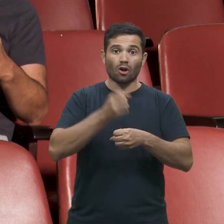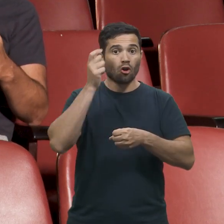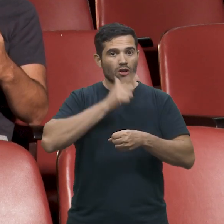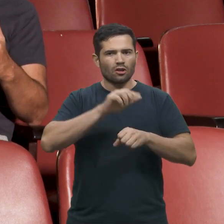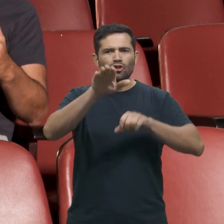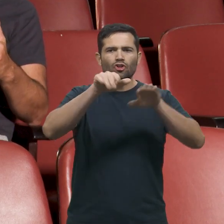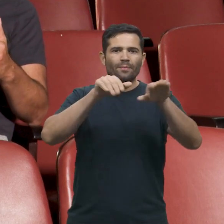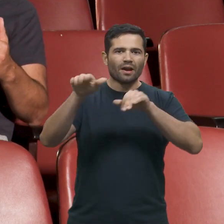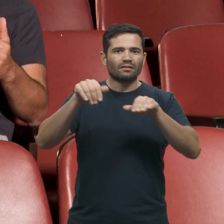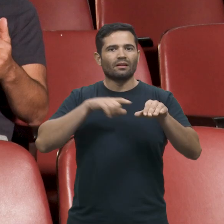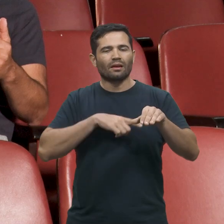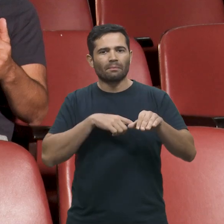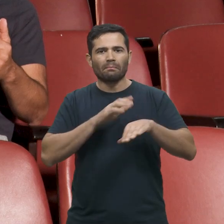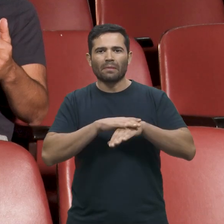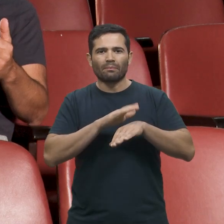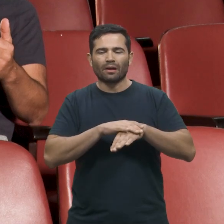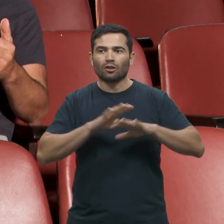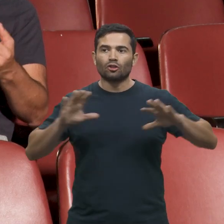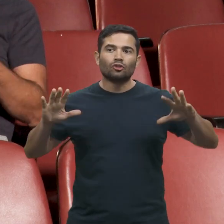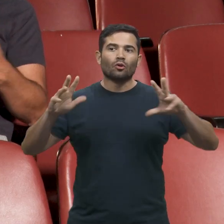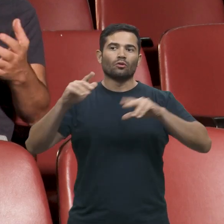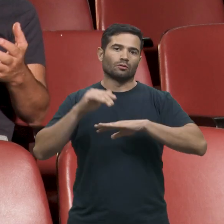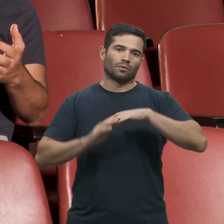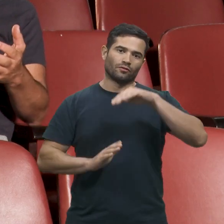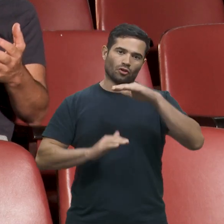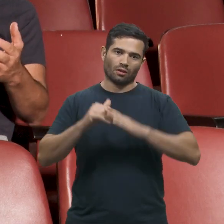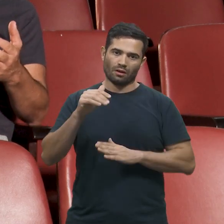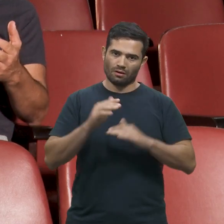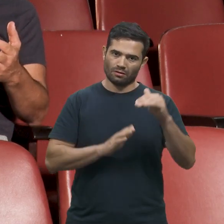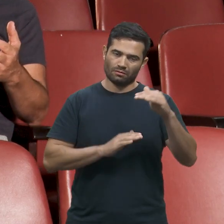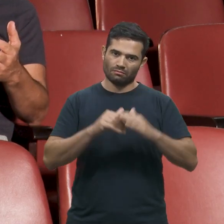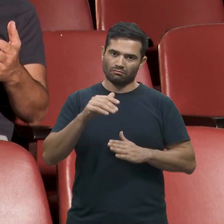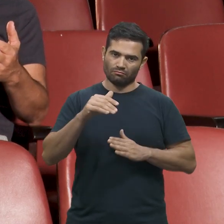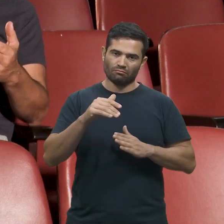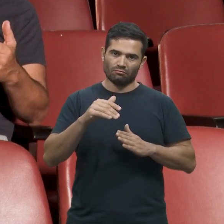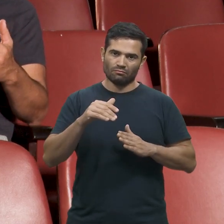Conseguimos juntar praticamente todos os artistas